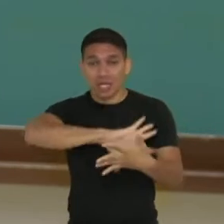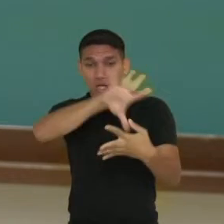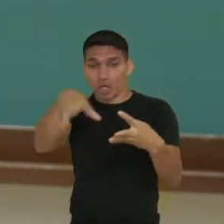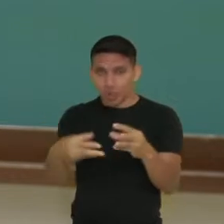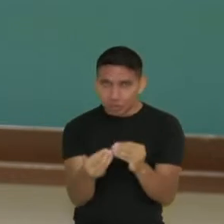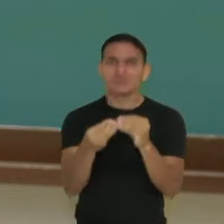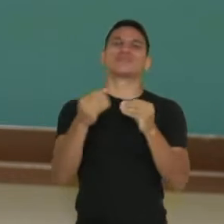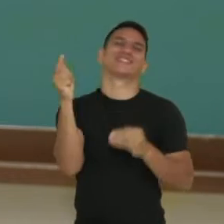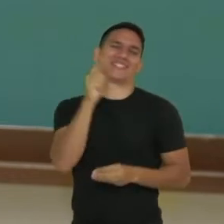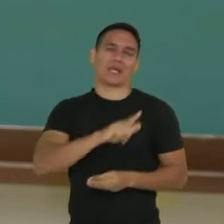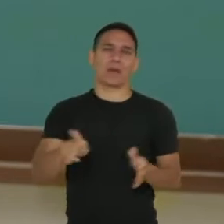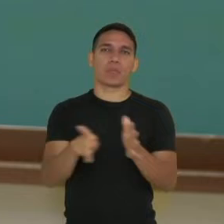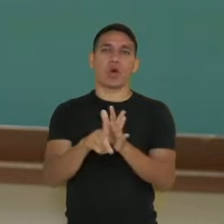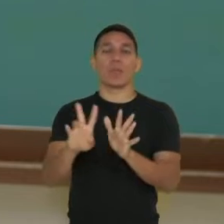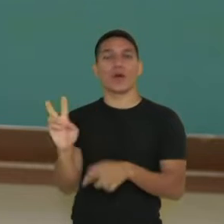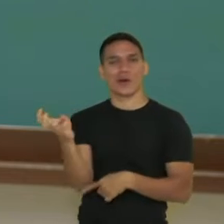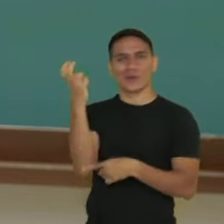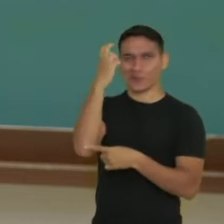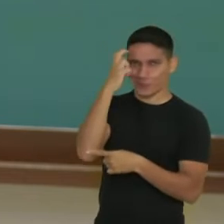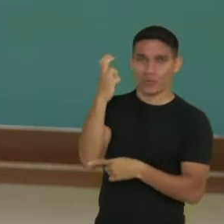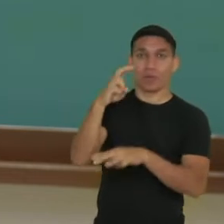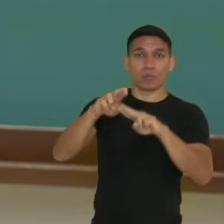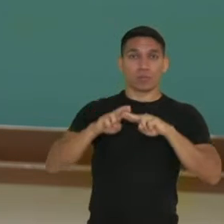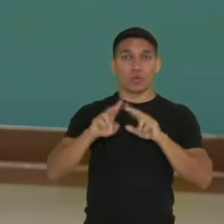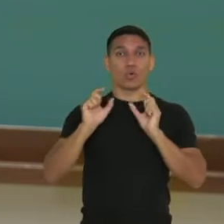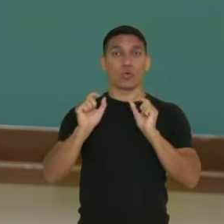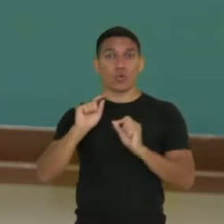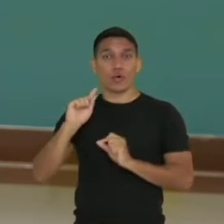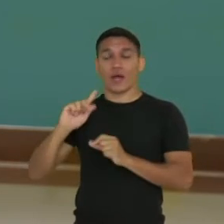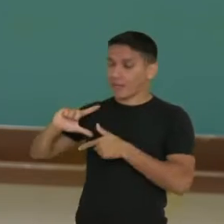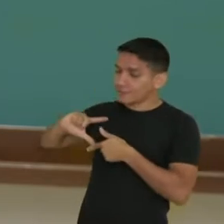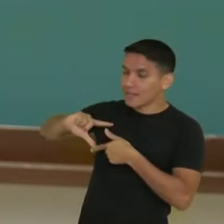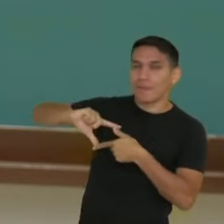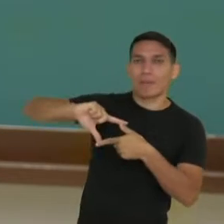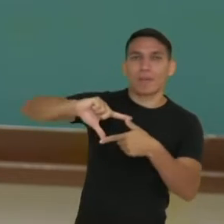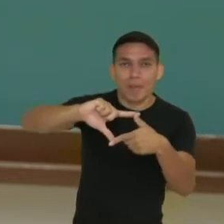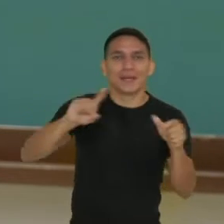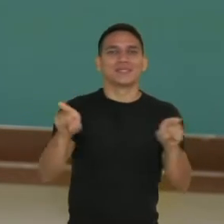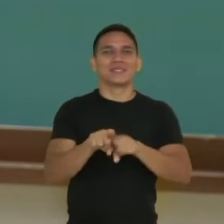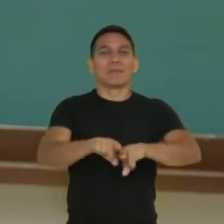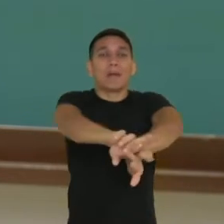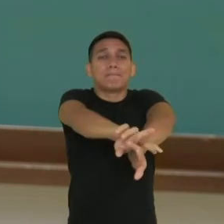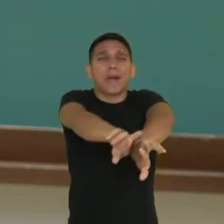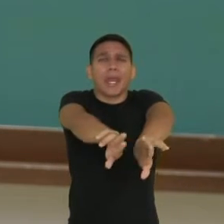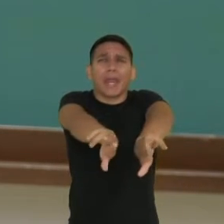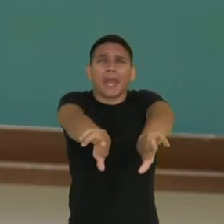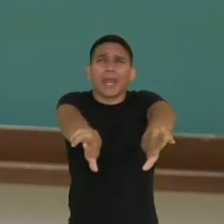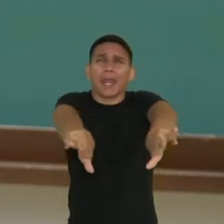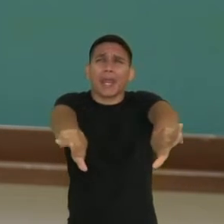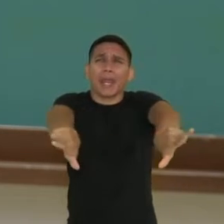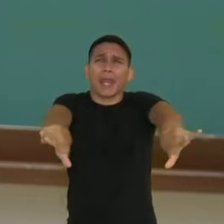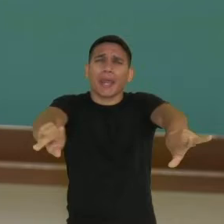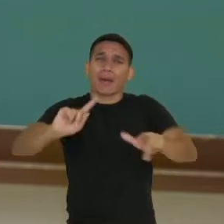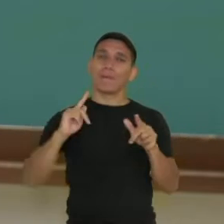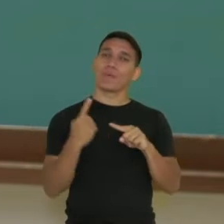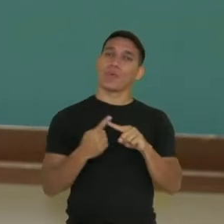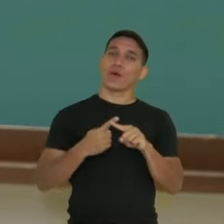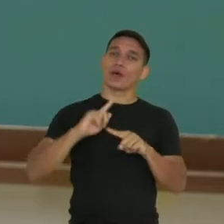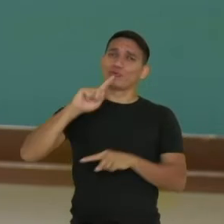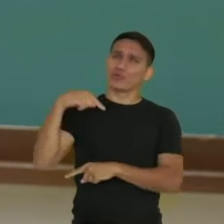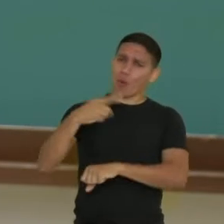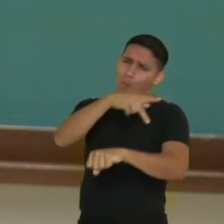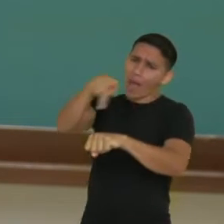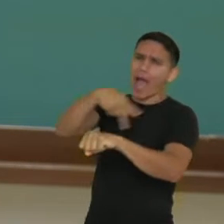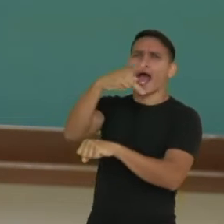que compõe a nossa cultura e faz parte das tradições e das diversidades, que o nosso país é muito rico,